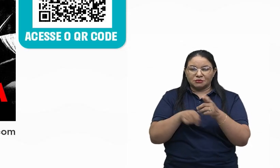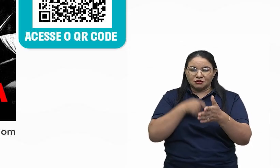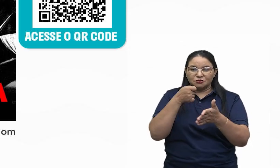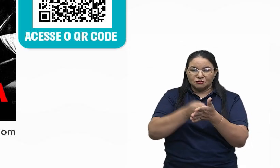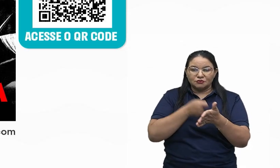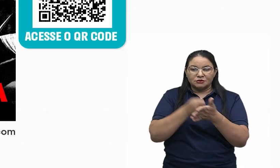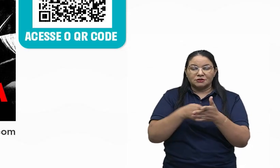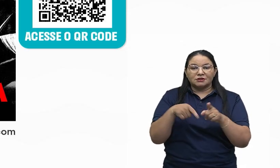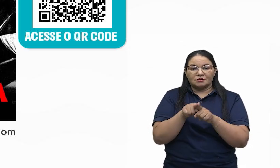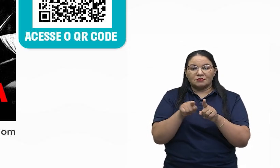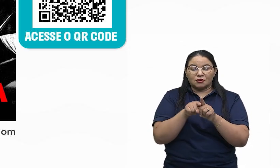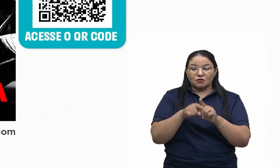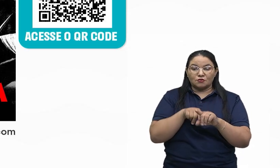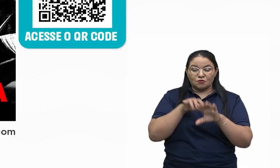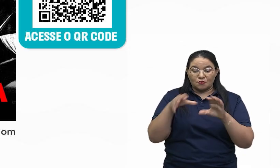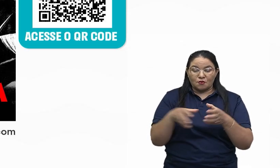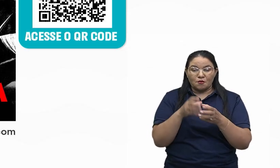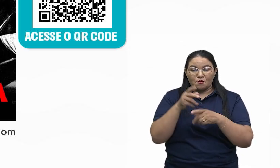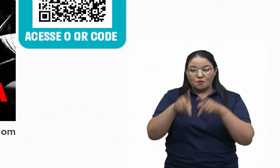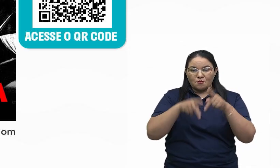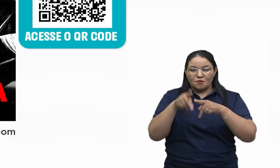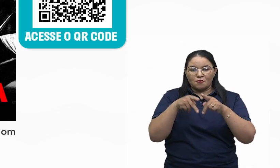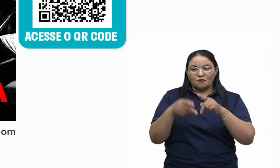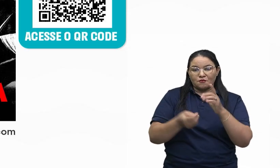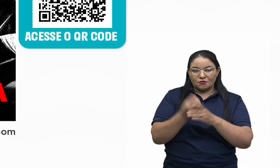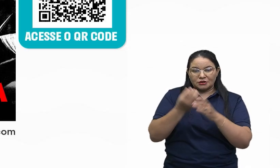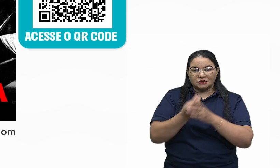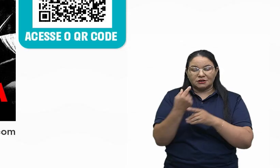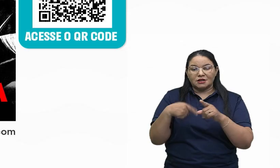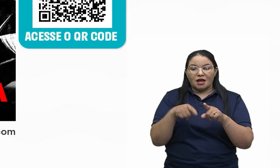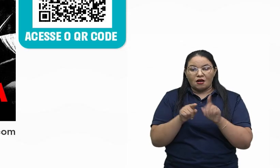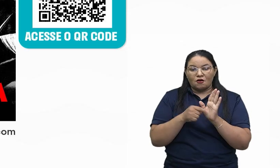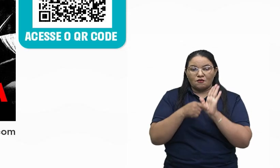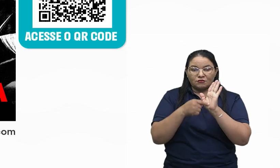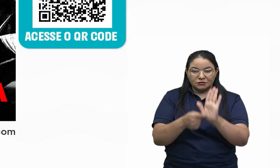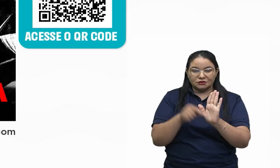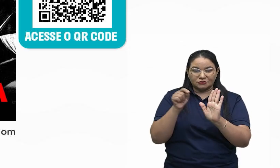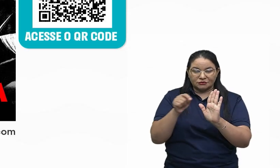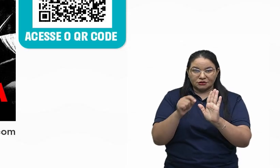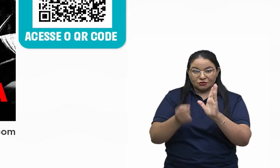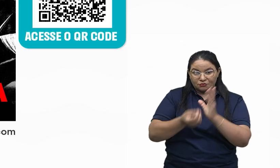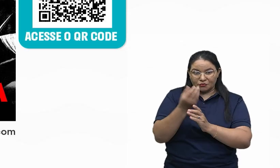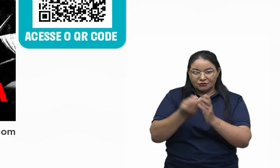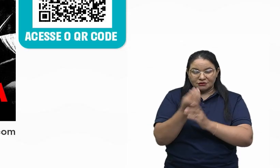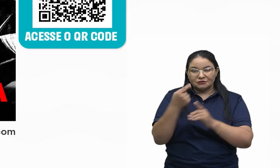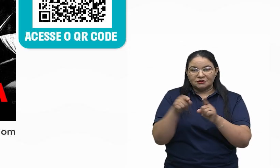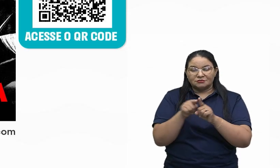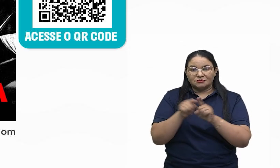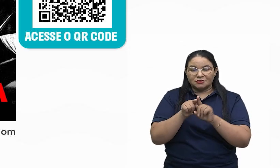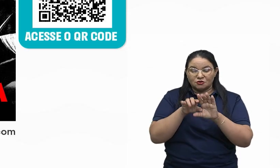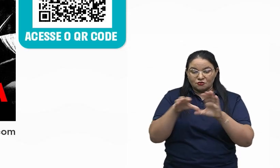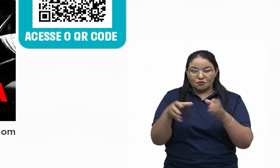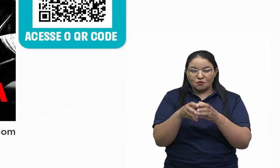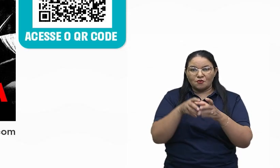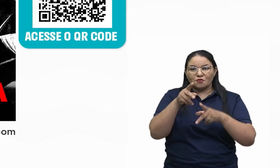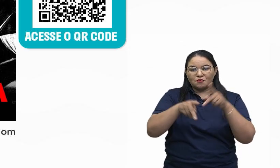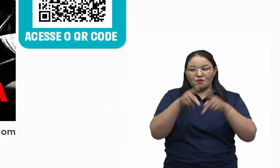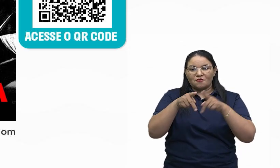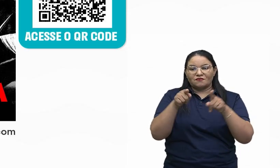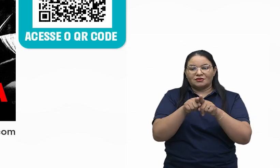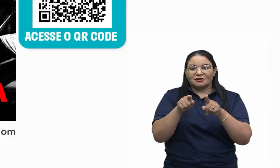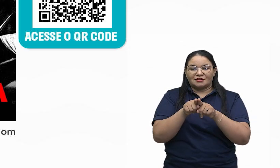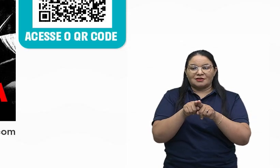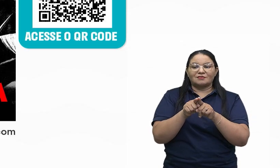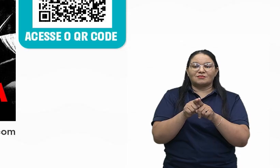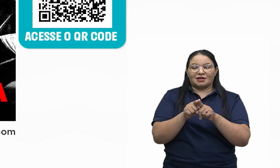originários e traz pra gente aqui uma composição que fala do seu próprio povo, da sua ilha e dona da sua